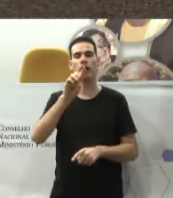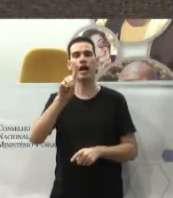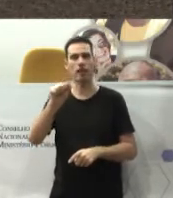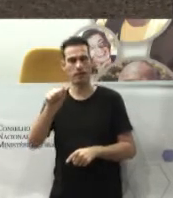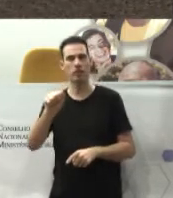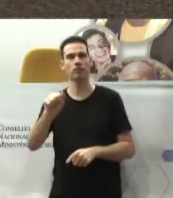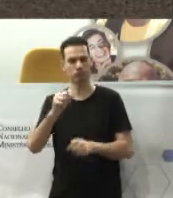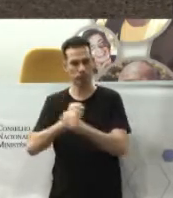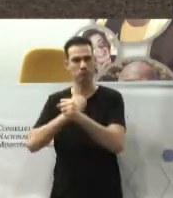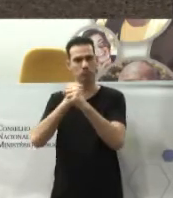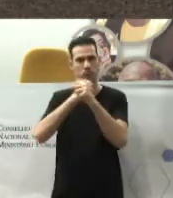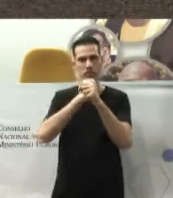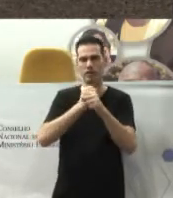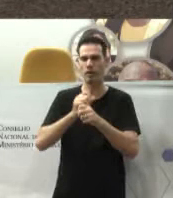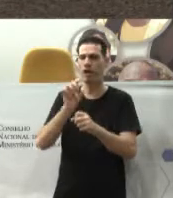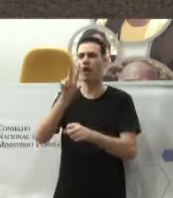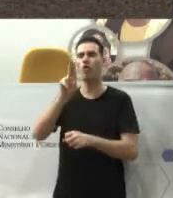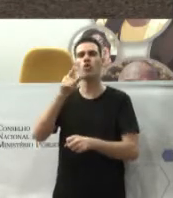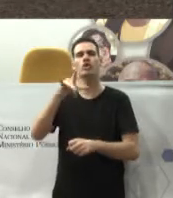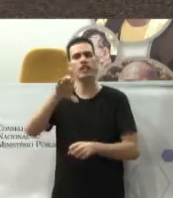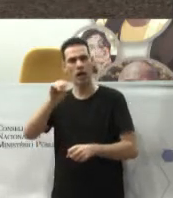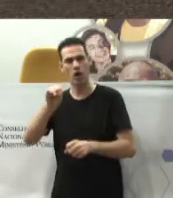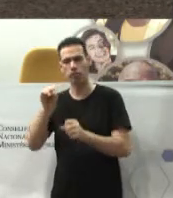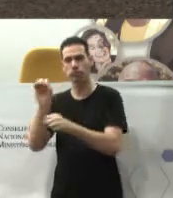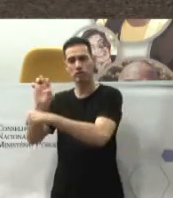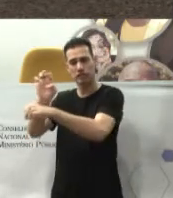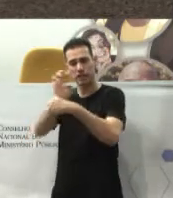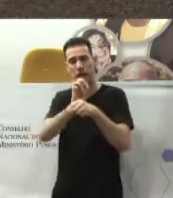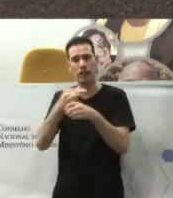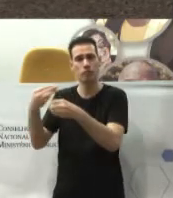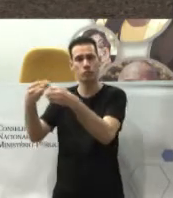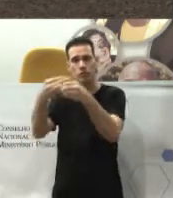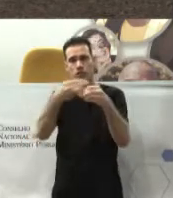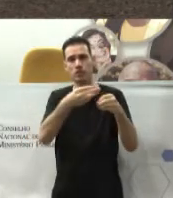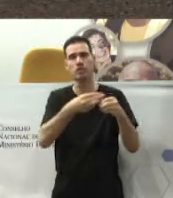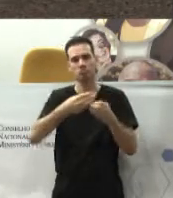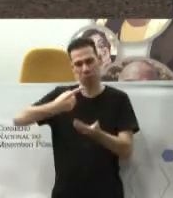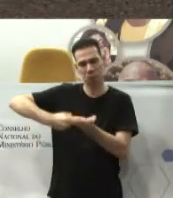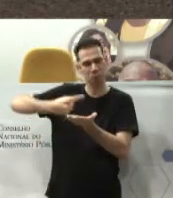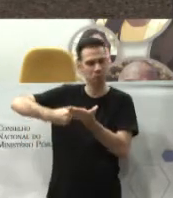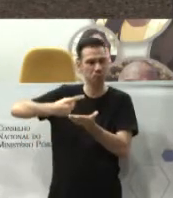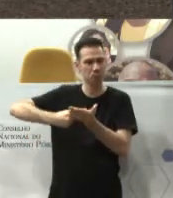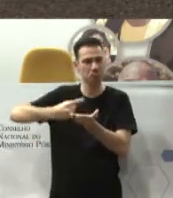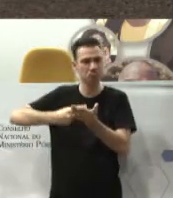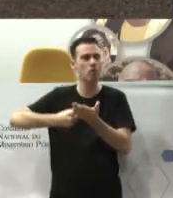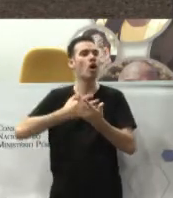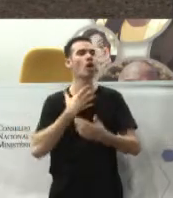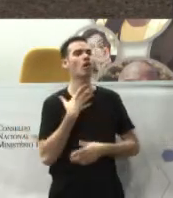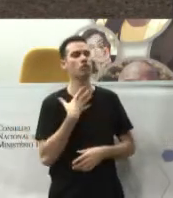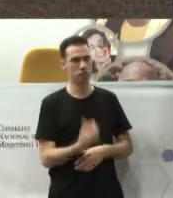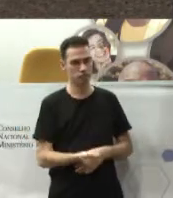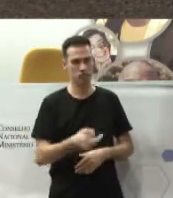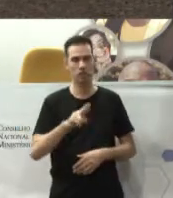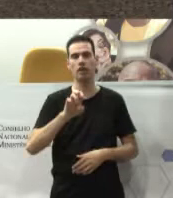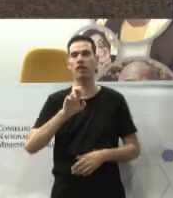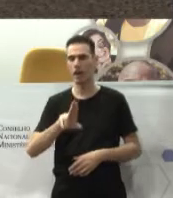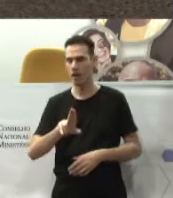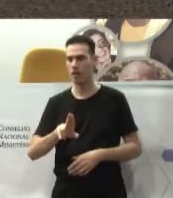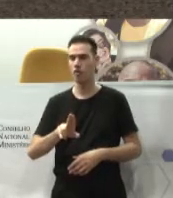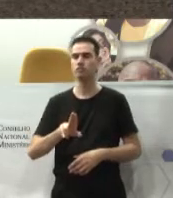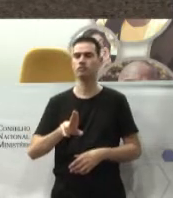Estado e município firmaram um negócio processual e aceitaram ser réus numa ação civil